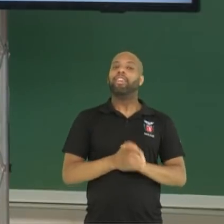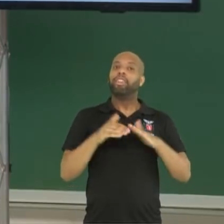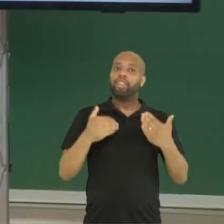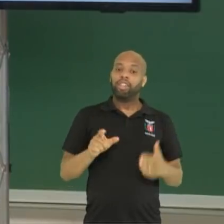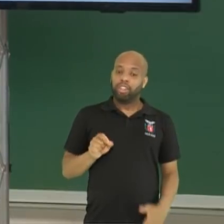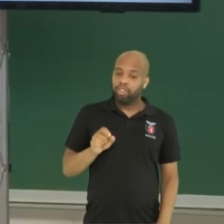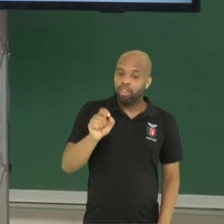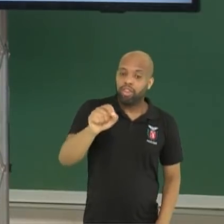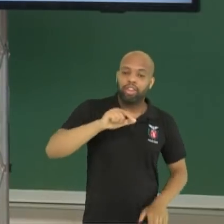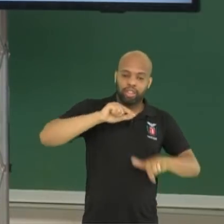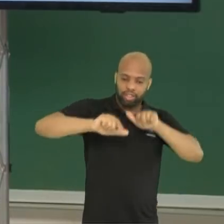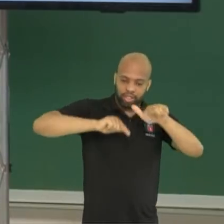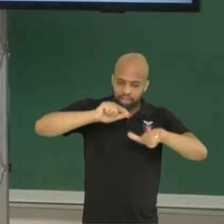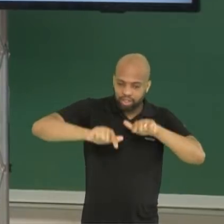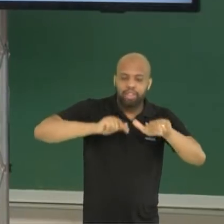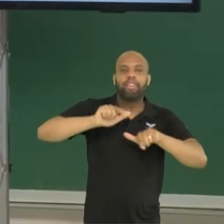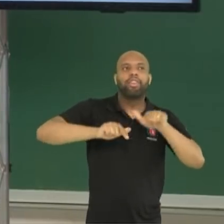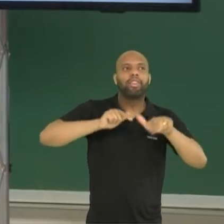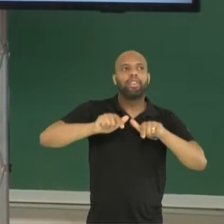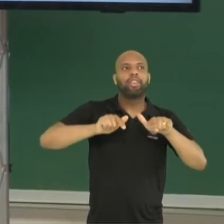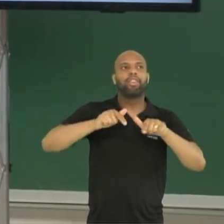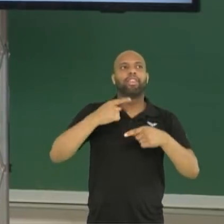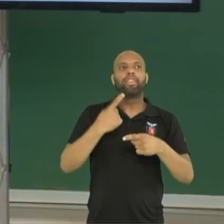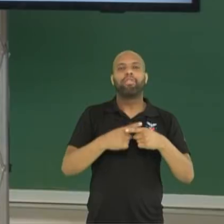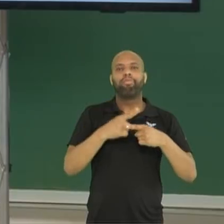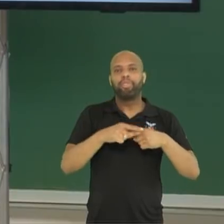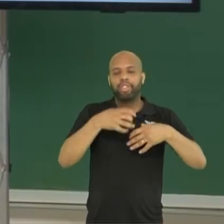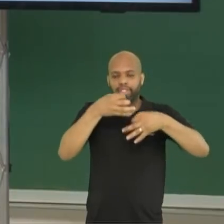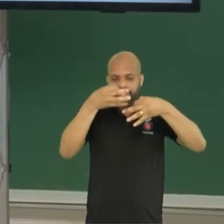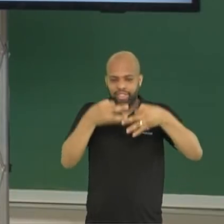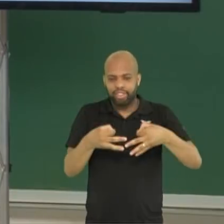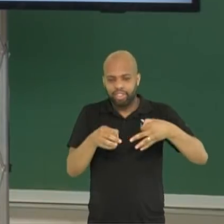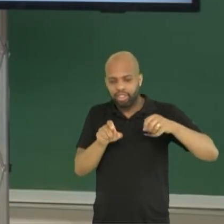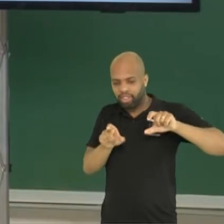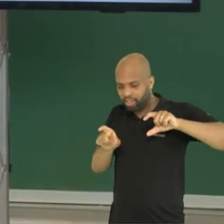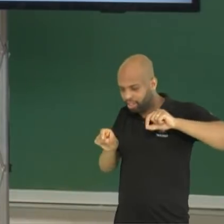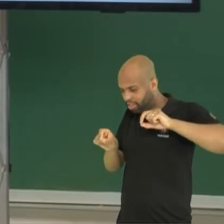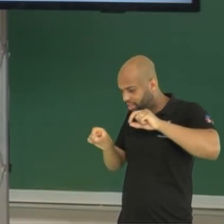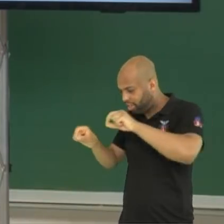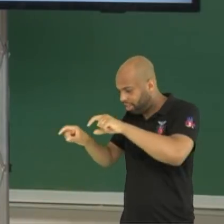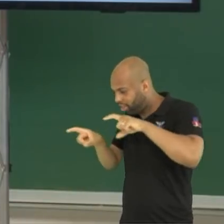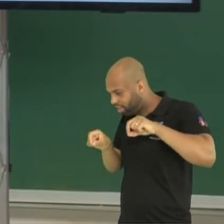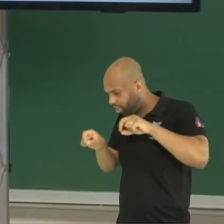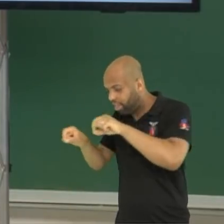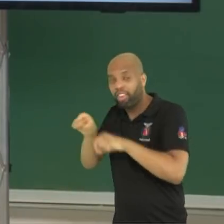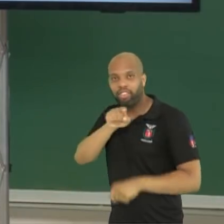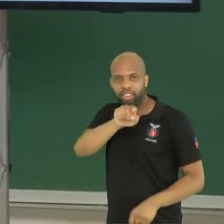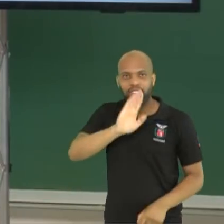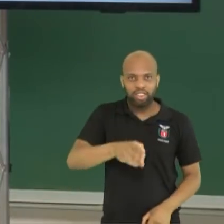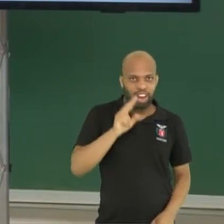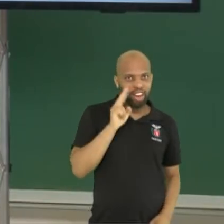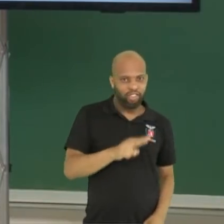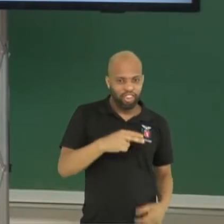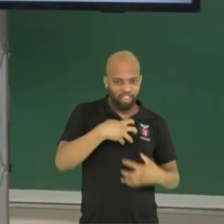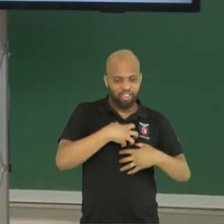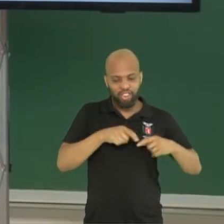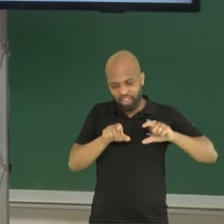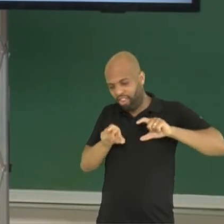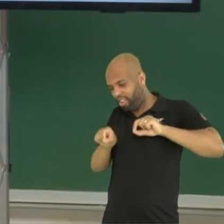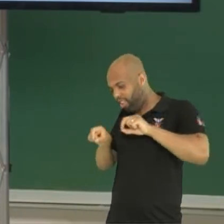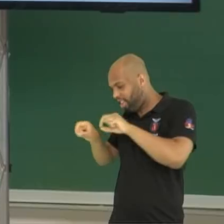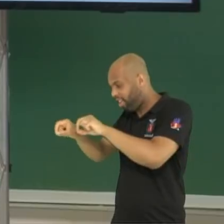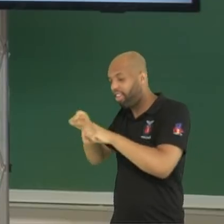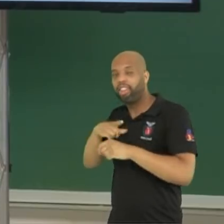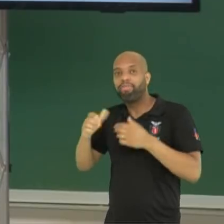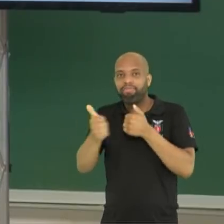as formigas trabalham ali, né? Andam certinho, bonitinho, em fila, né? Vocês já viram, né? elas próximas ao formigueiro,